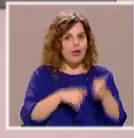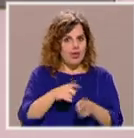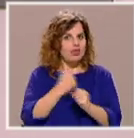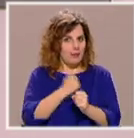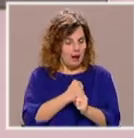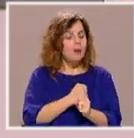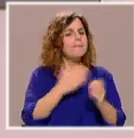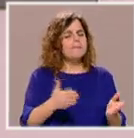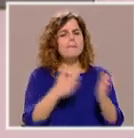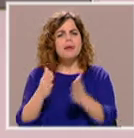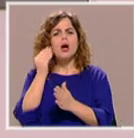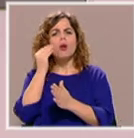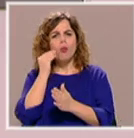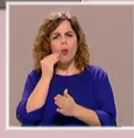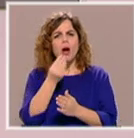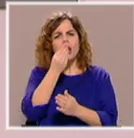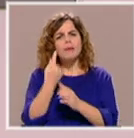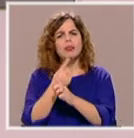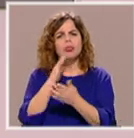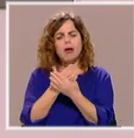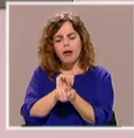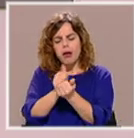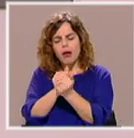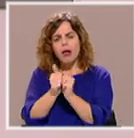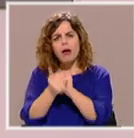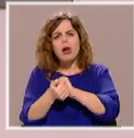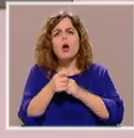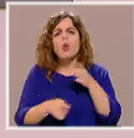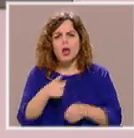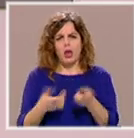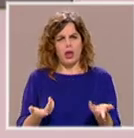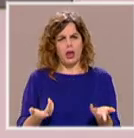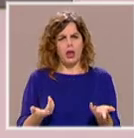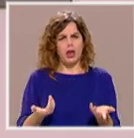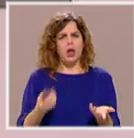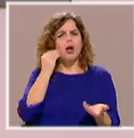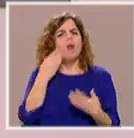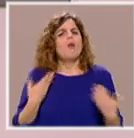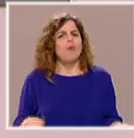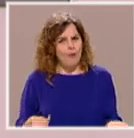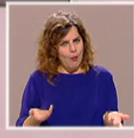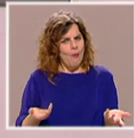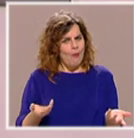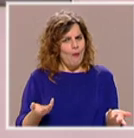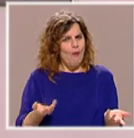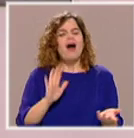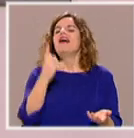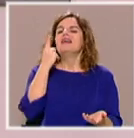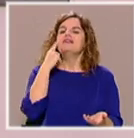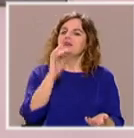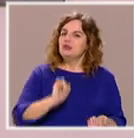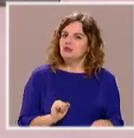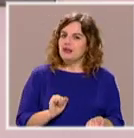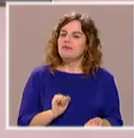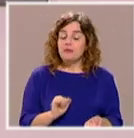alimentos, ou como é que os alimentos vão sofrer essas transformações. Que transformações vão então sofrer os alimentos através dos órgãos do tubo digestivo?